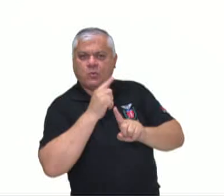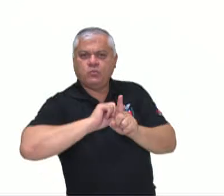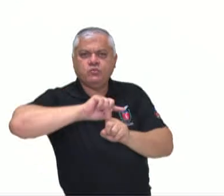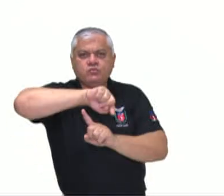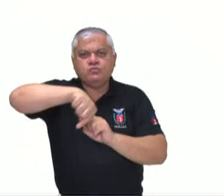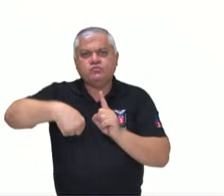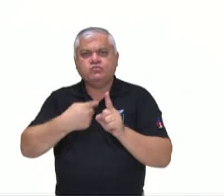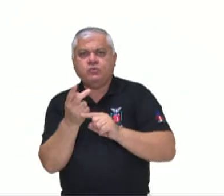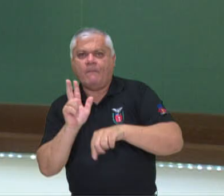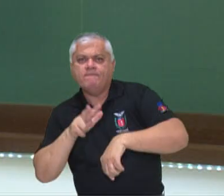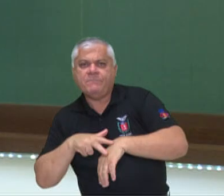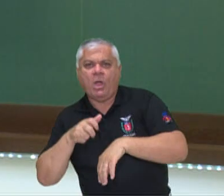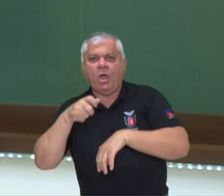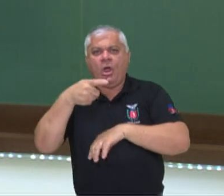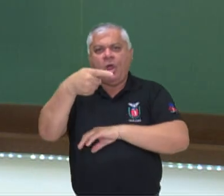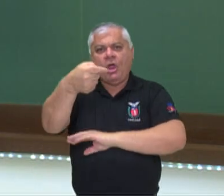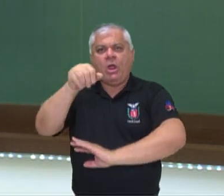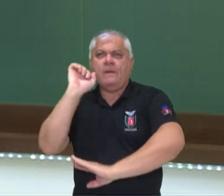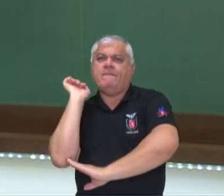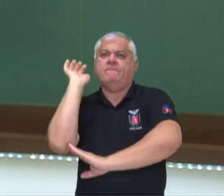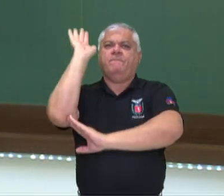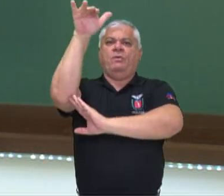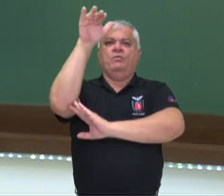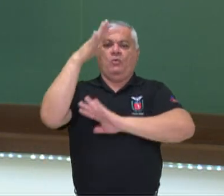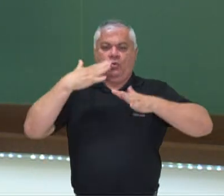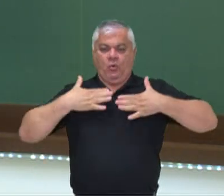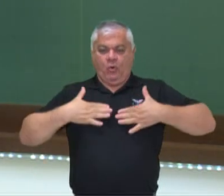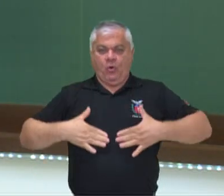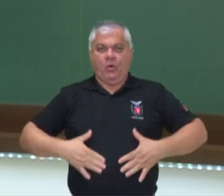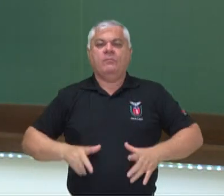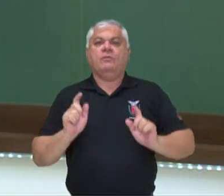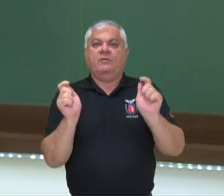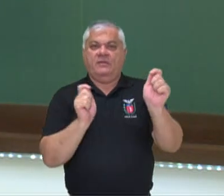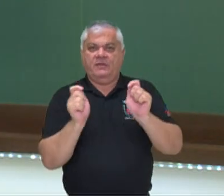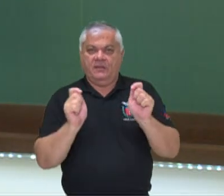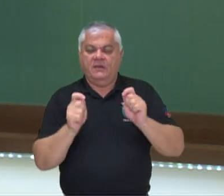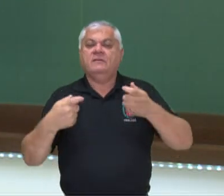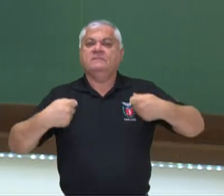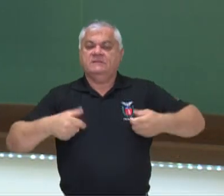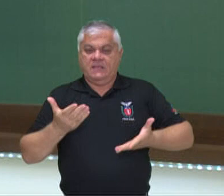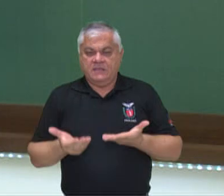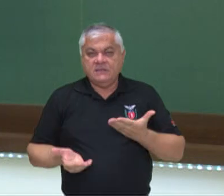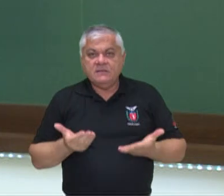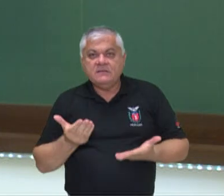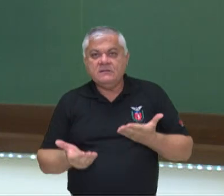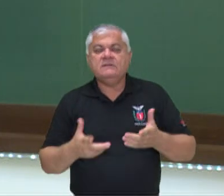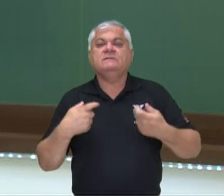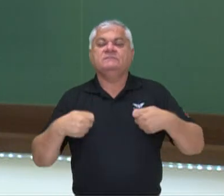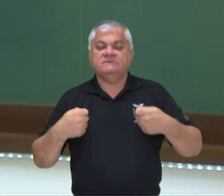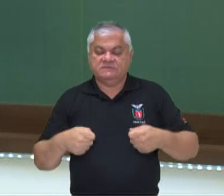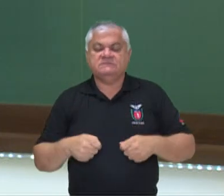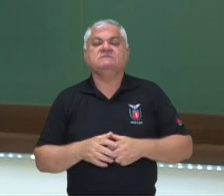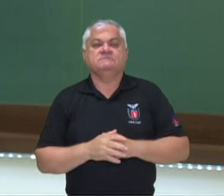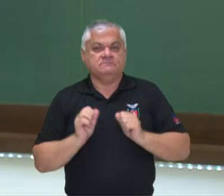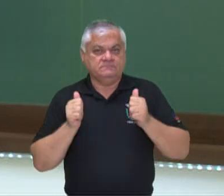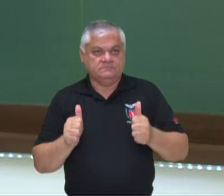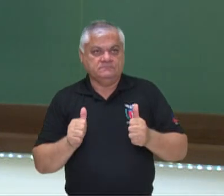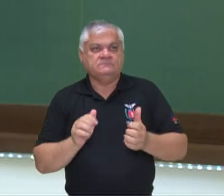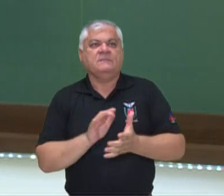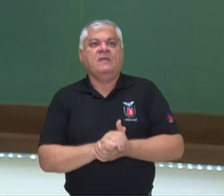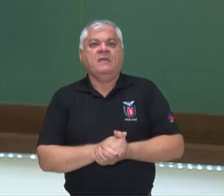e arremessos. Então, eu tenho que ter o meu corpo controlado e em equilíbrio para eu conseguir fazer todos esses movimentos,